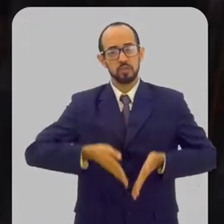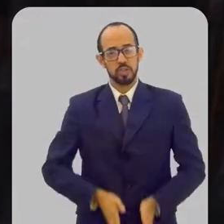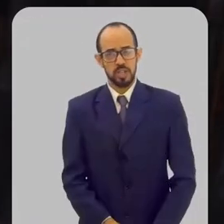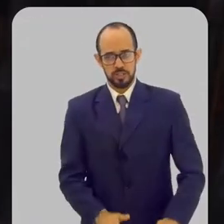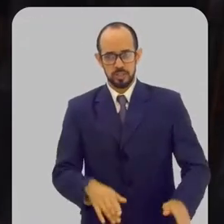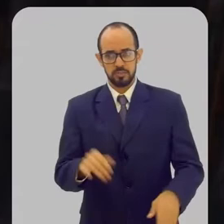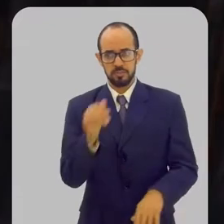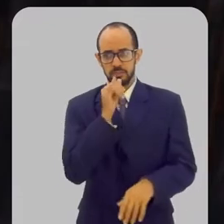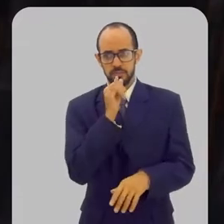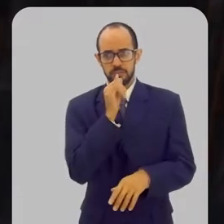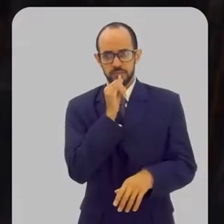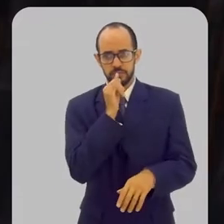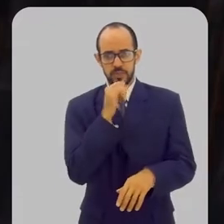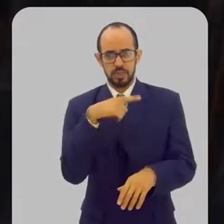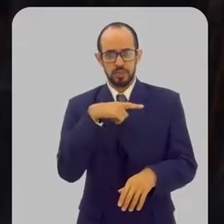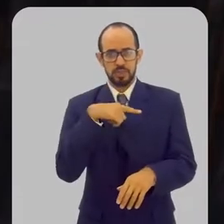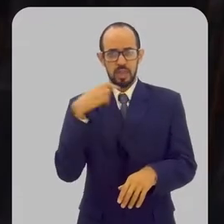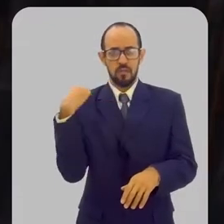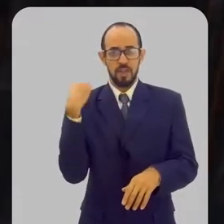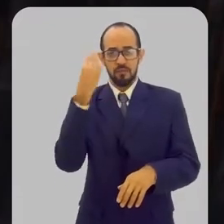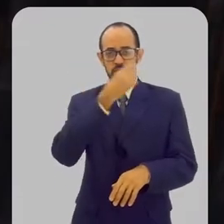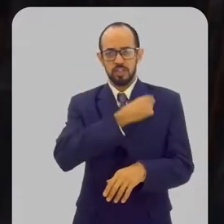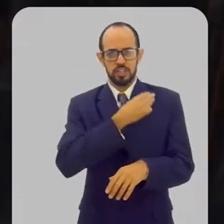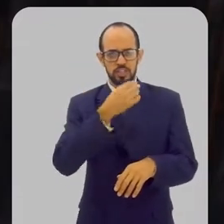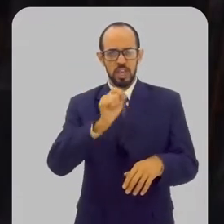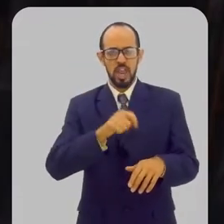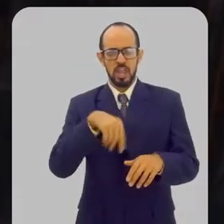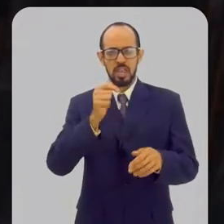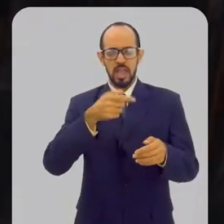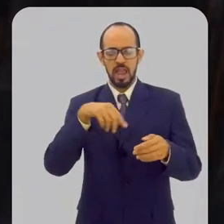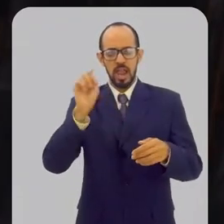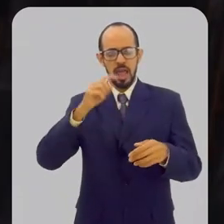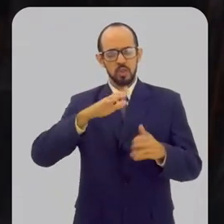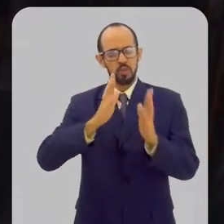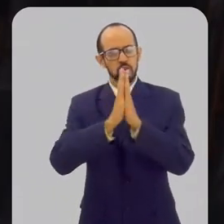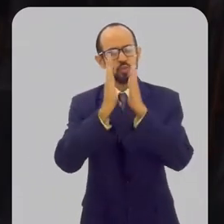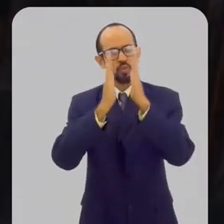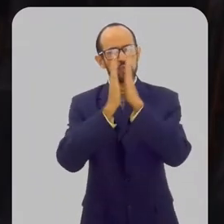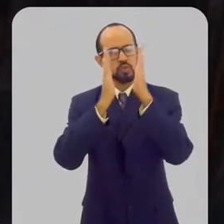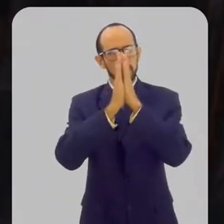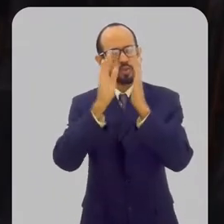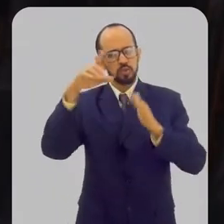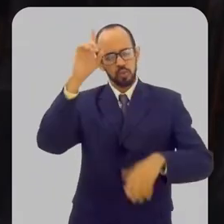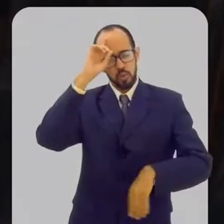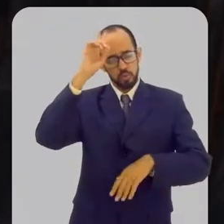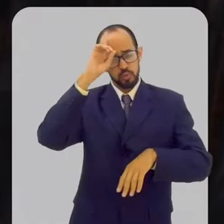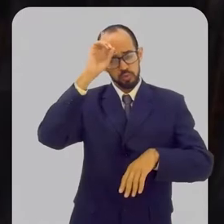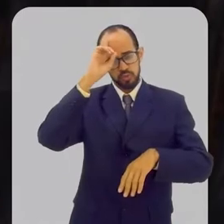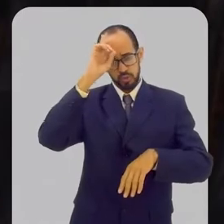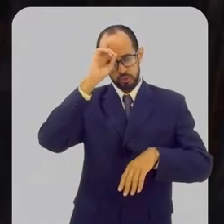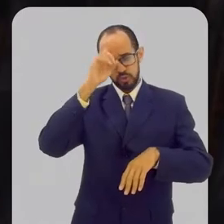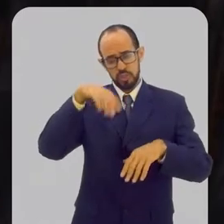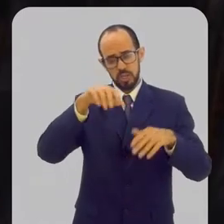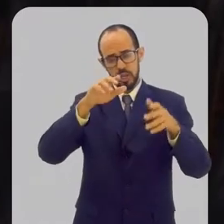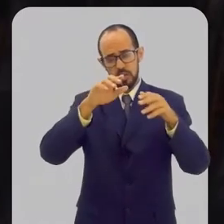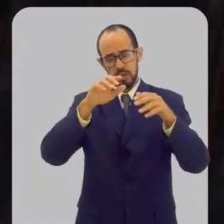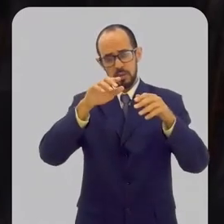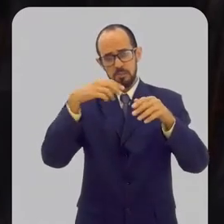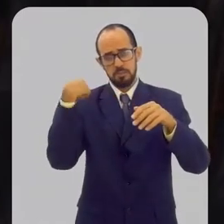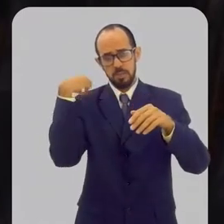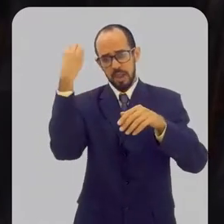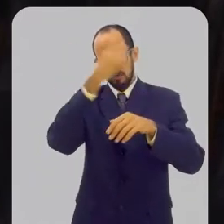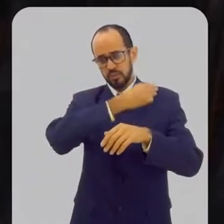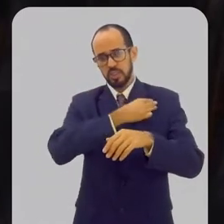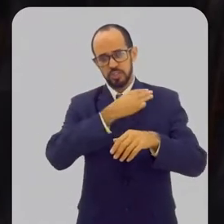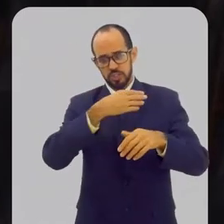exemplo, tinha a Virgem, que ela orava diariamente, né, pela Virgem e tal, e tudo ela